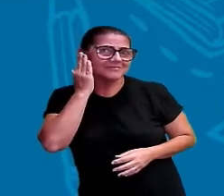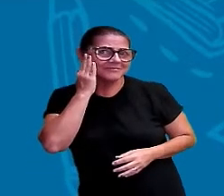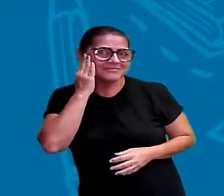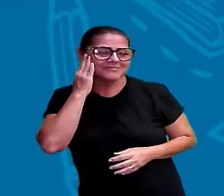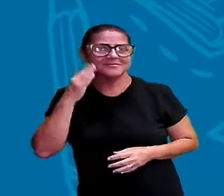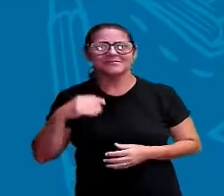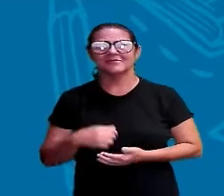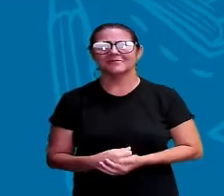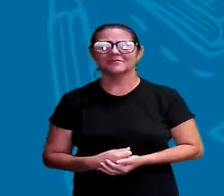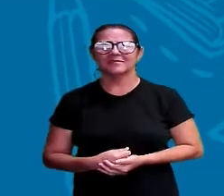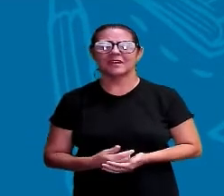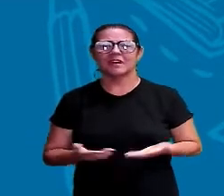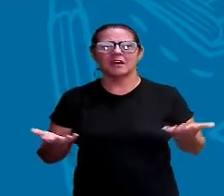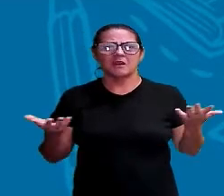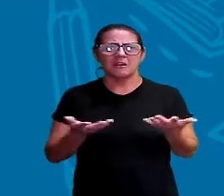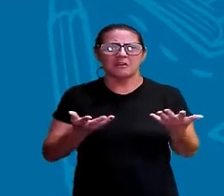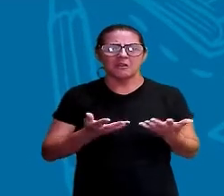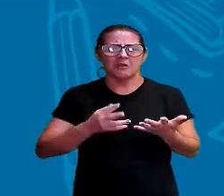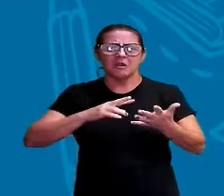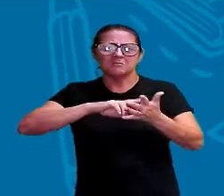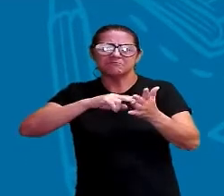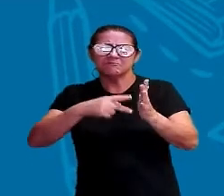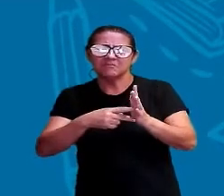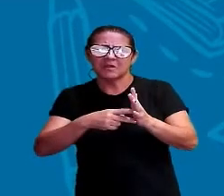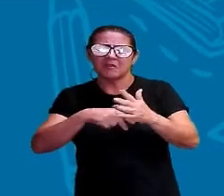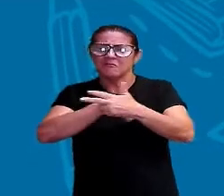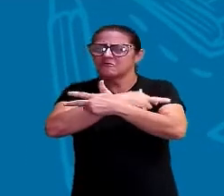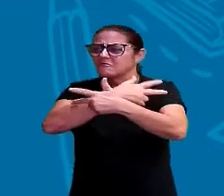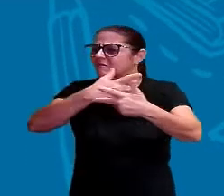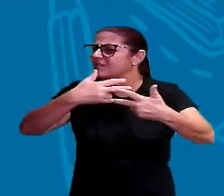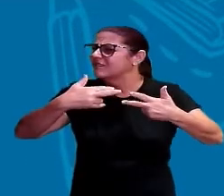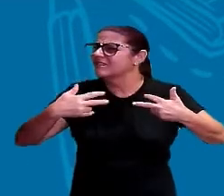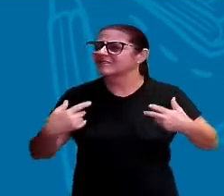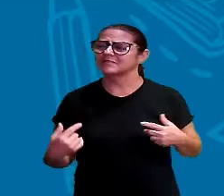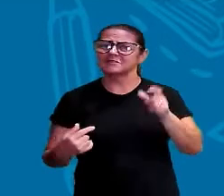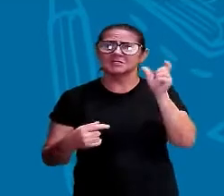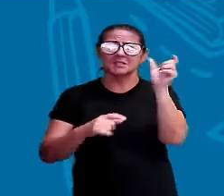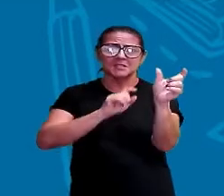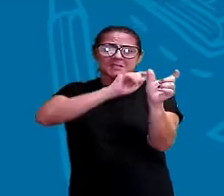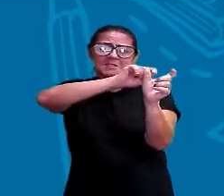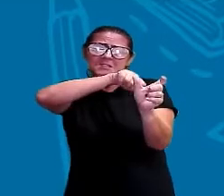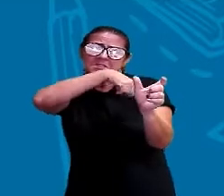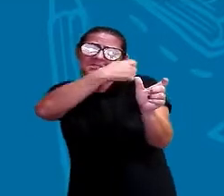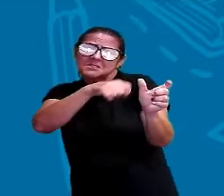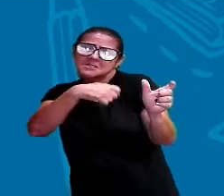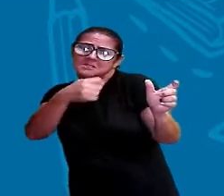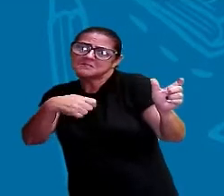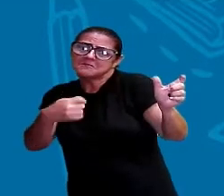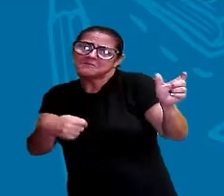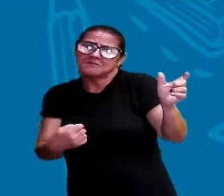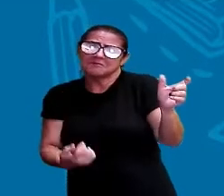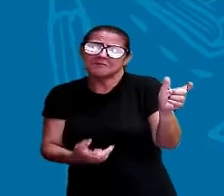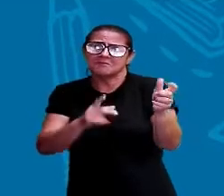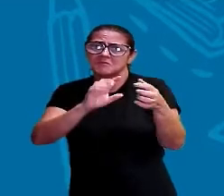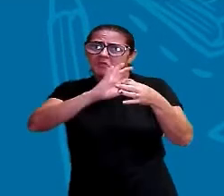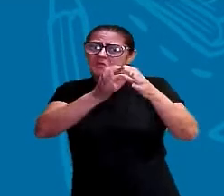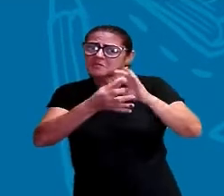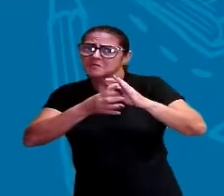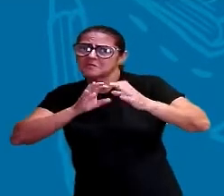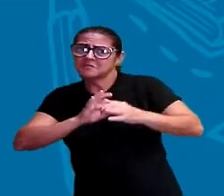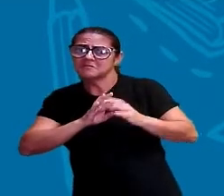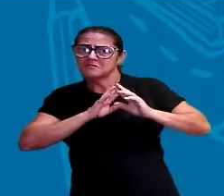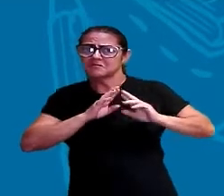aí? A gente vai ter vários exemplos na aula de hoje de palavras que podem ser empregadas em contextos diferentes,